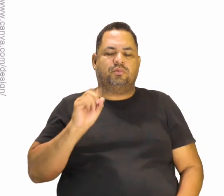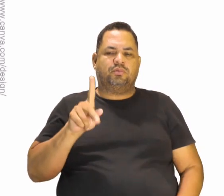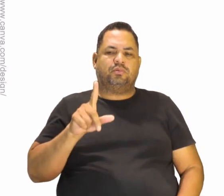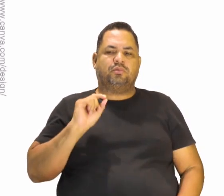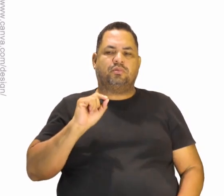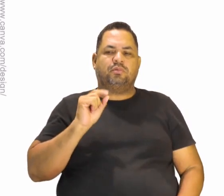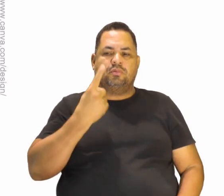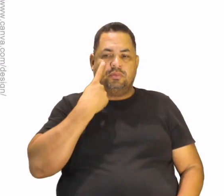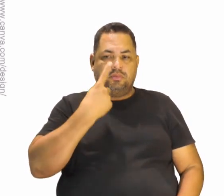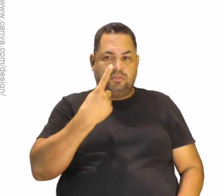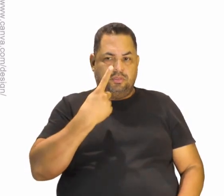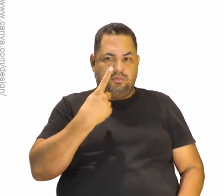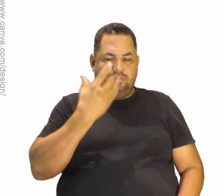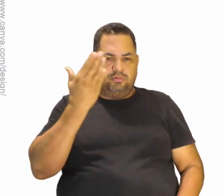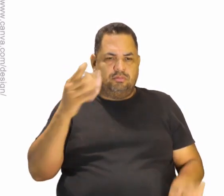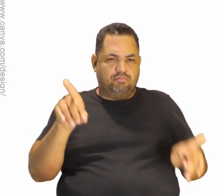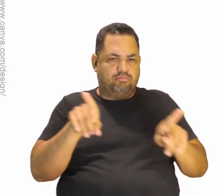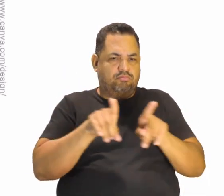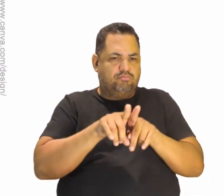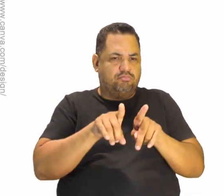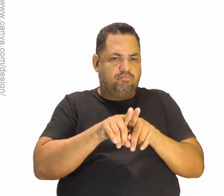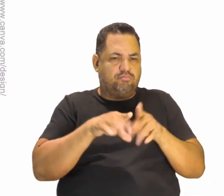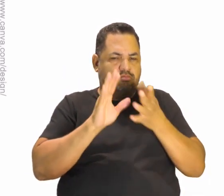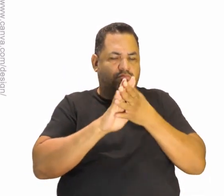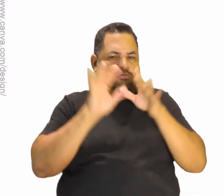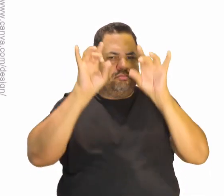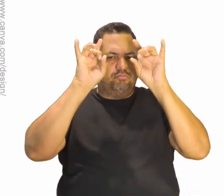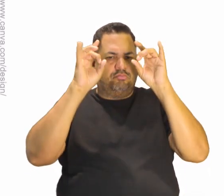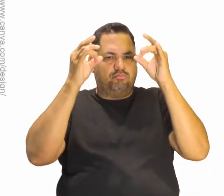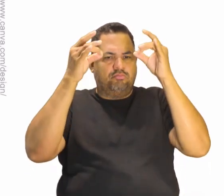gente observa muito é que, em especial